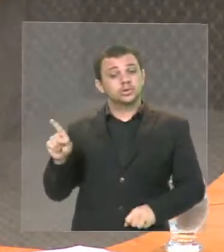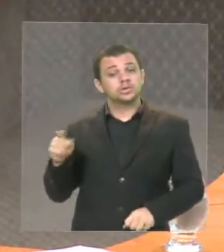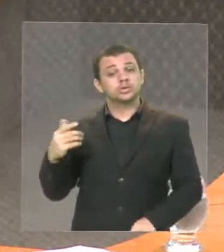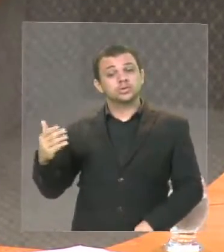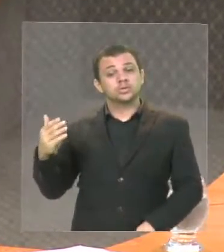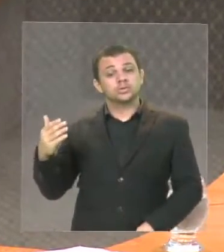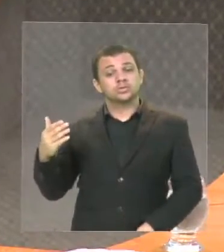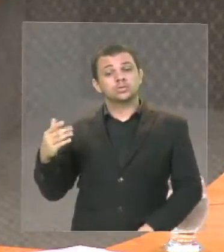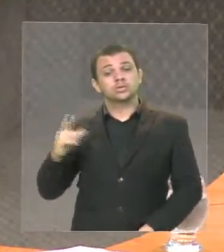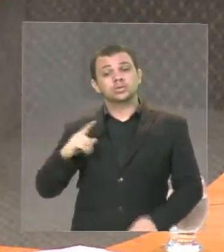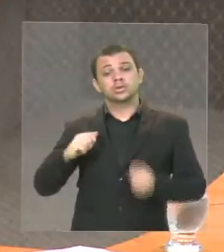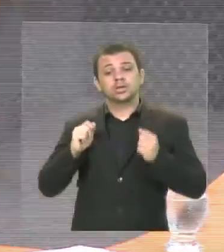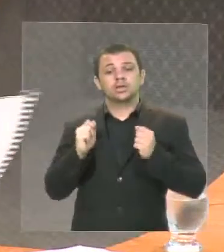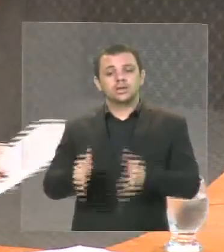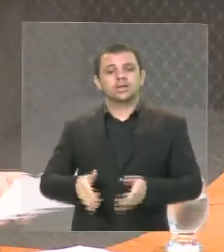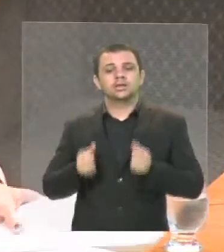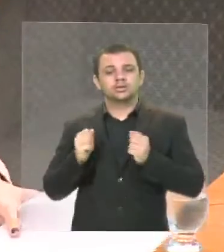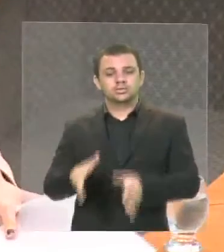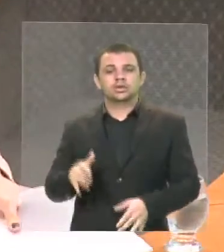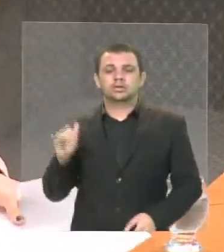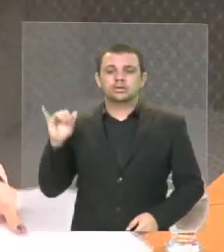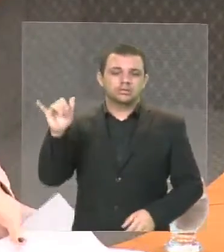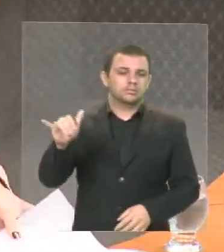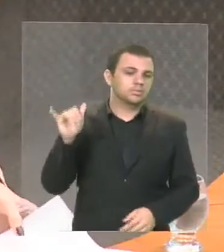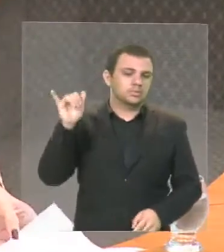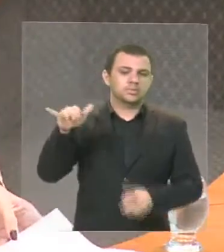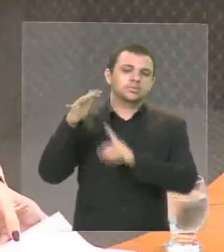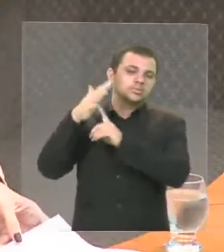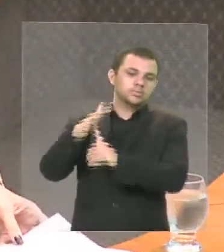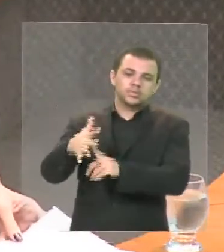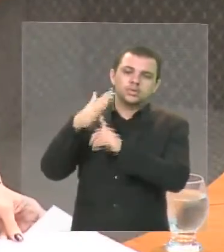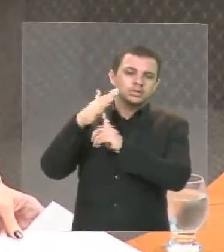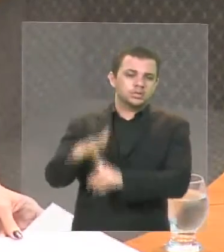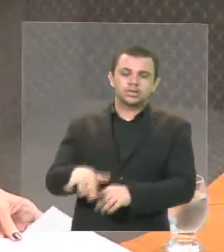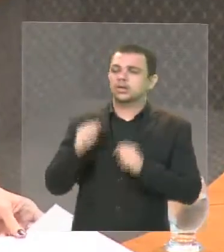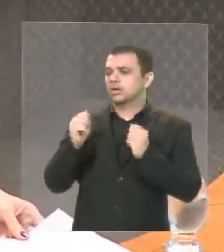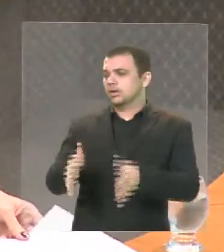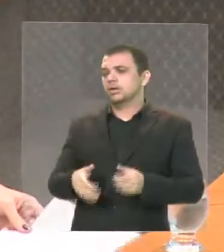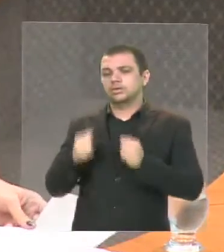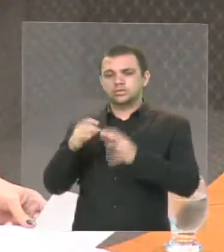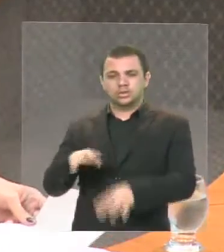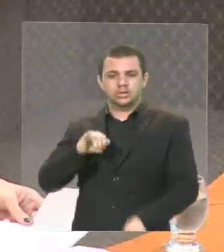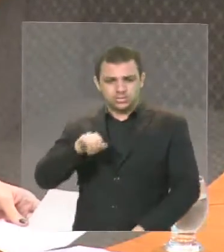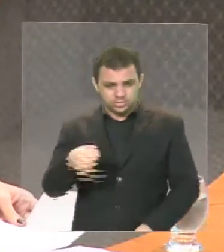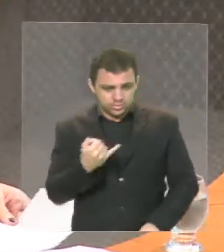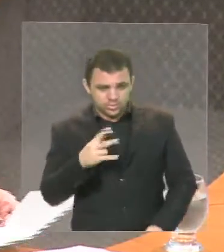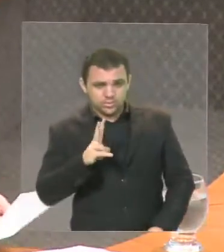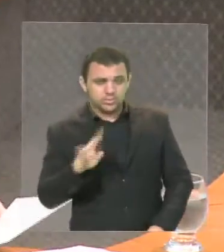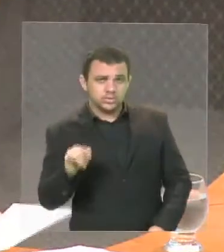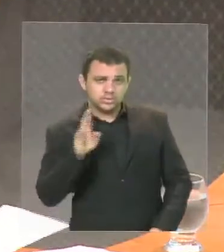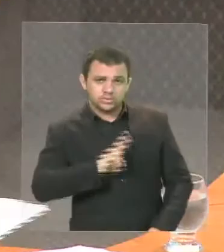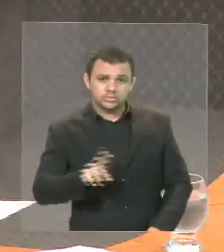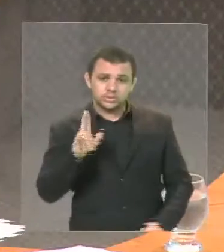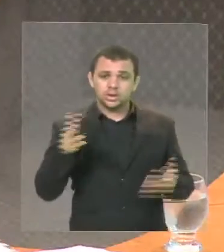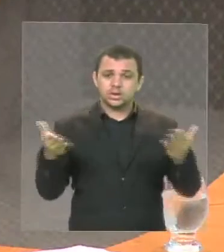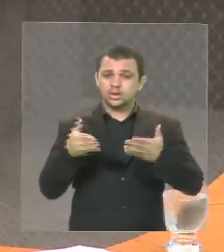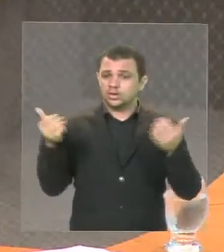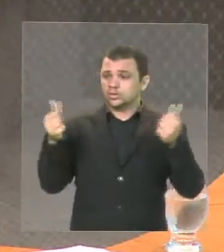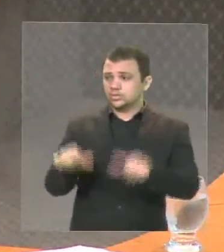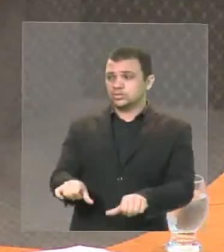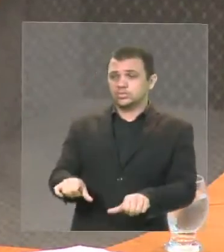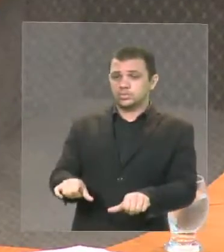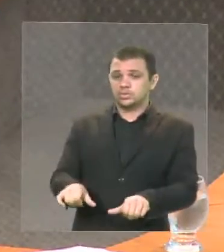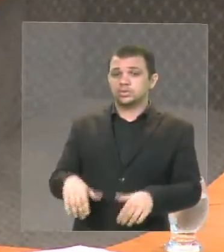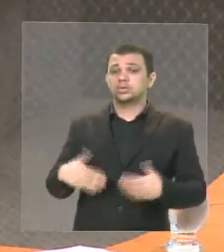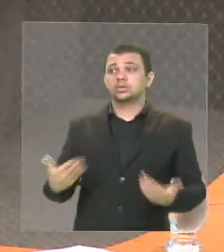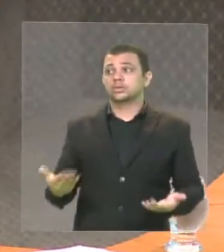com jatinho e avião, que ele tanto condenava na gestão anterior e agora faz muito pior. Então,